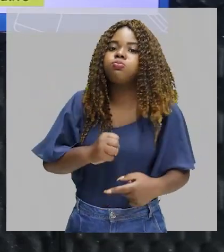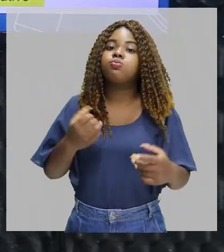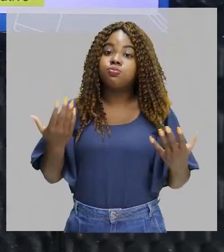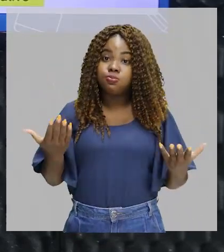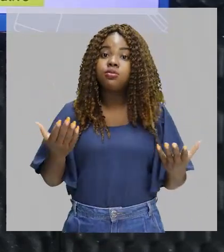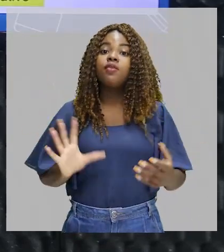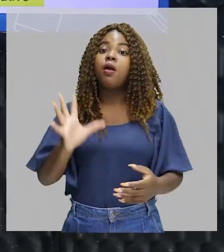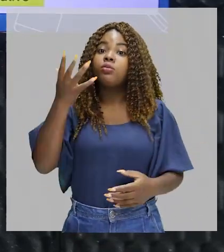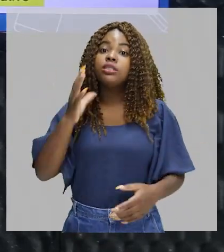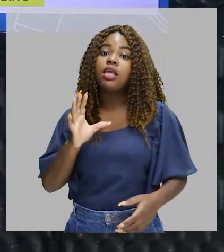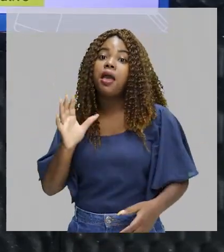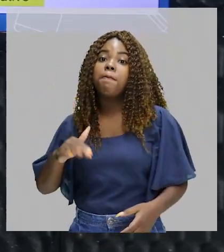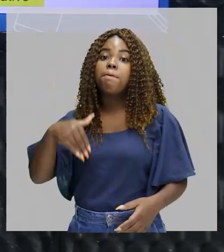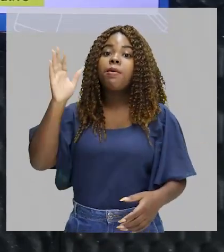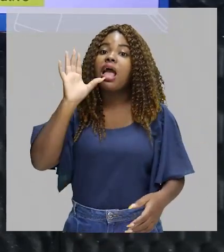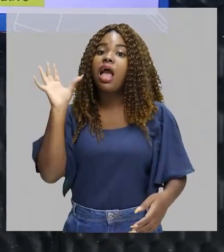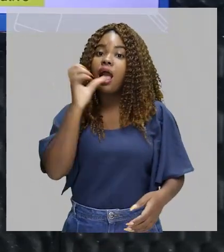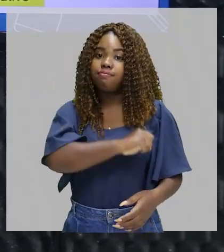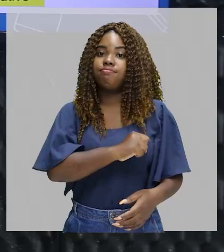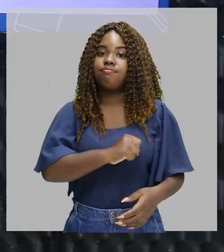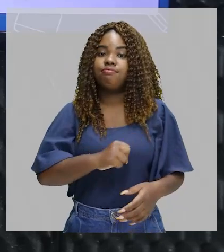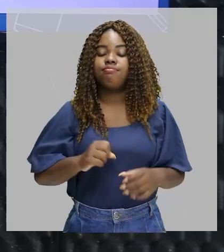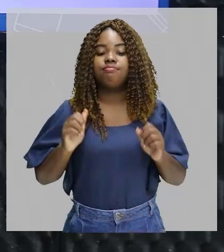reação. Tudo bem?